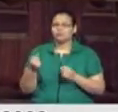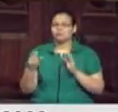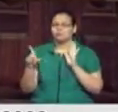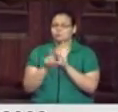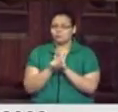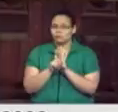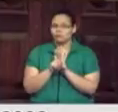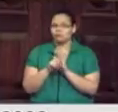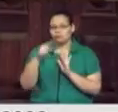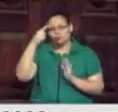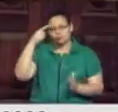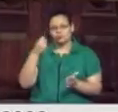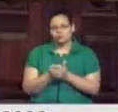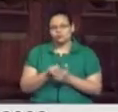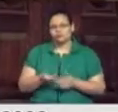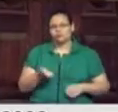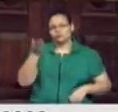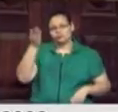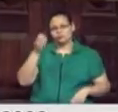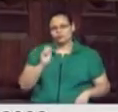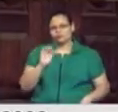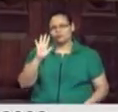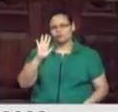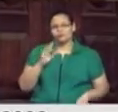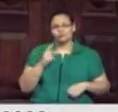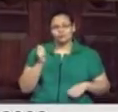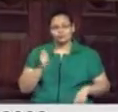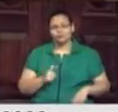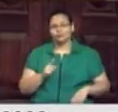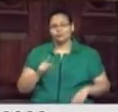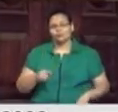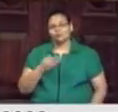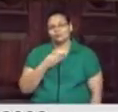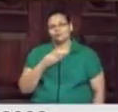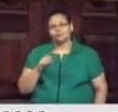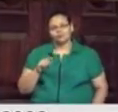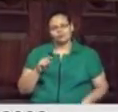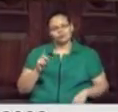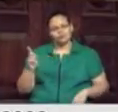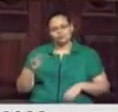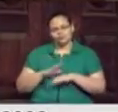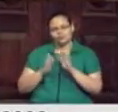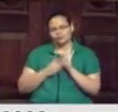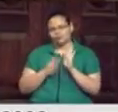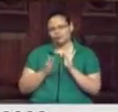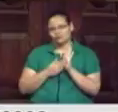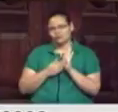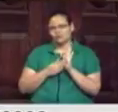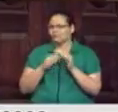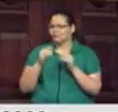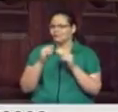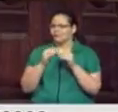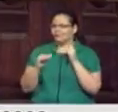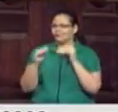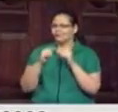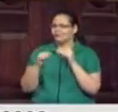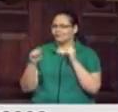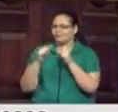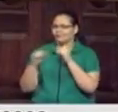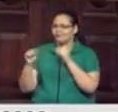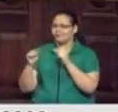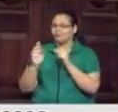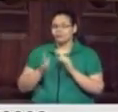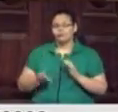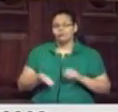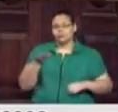Legislativo decidindo aumentar mais do que o Poder Executivo havia proposto, o que não tem nenhuma coerência, porque você já tinha